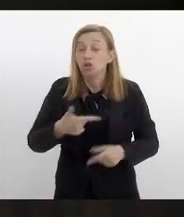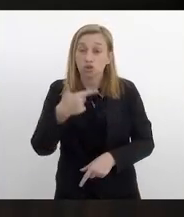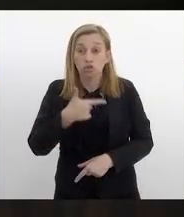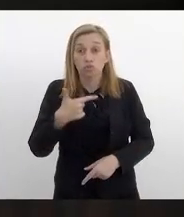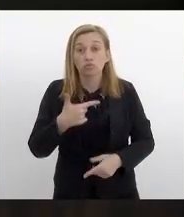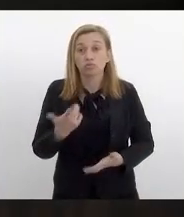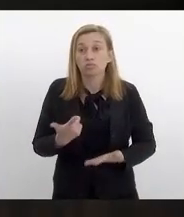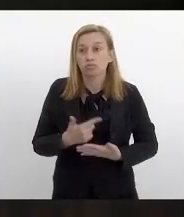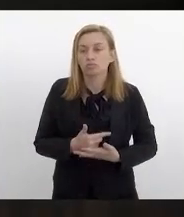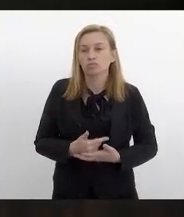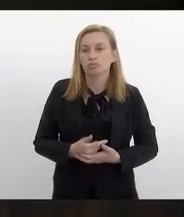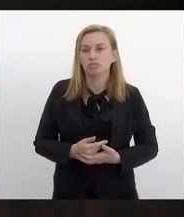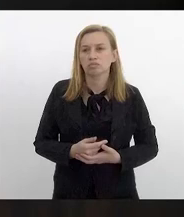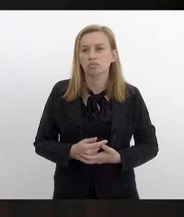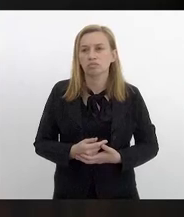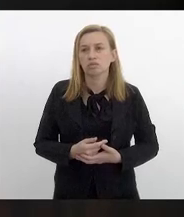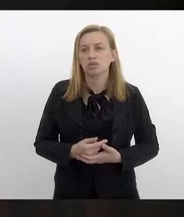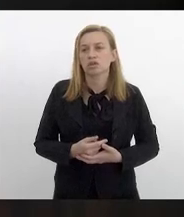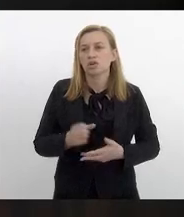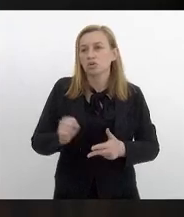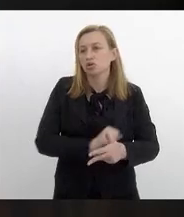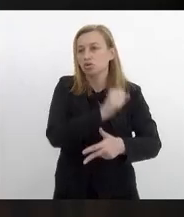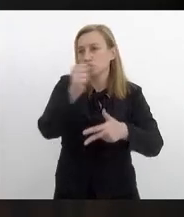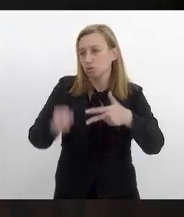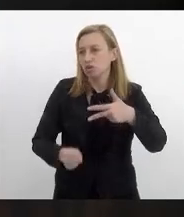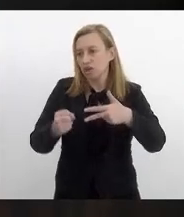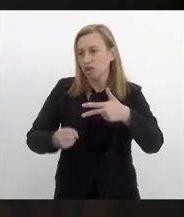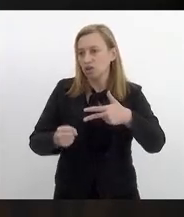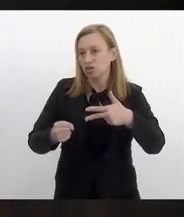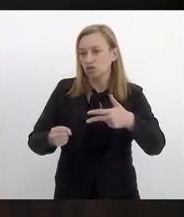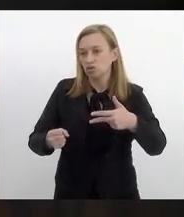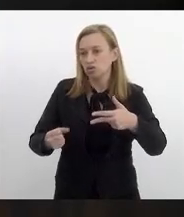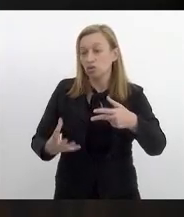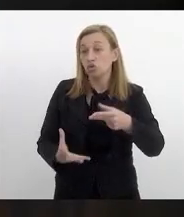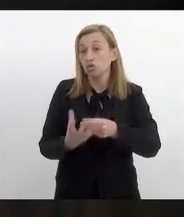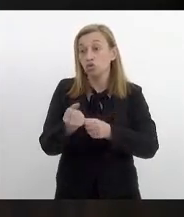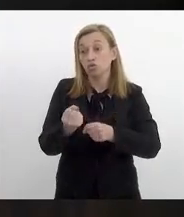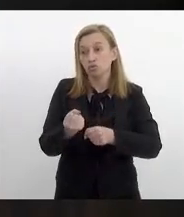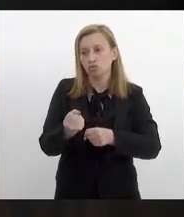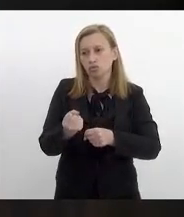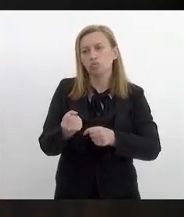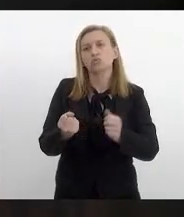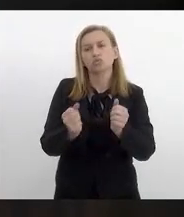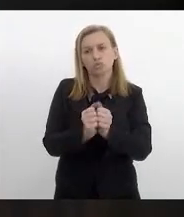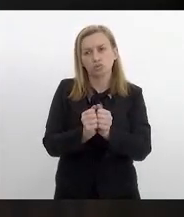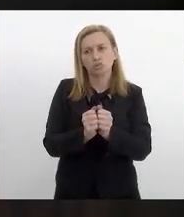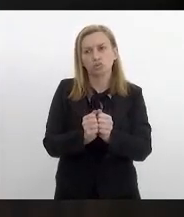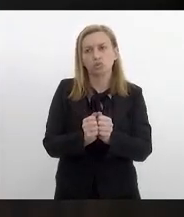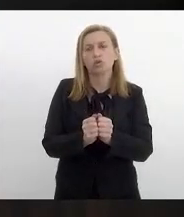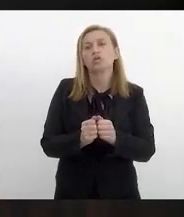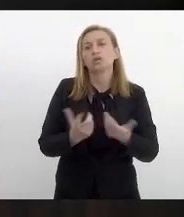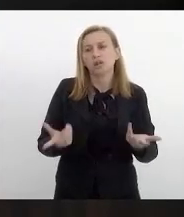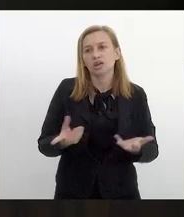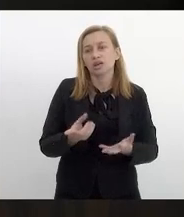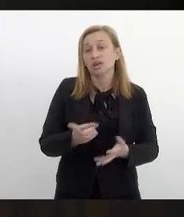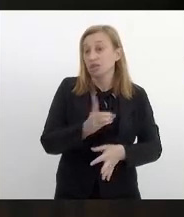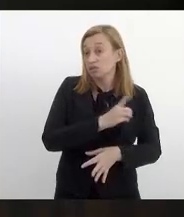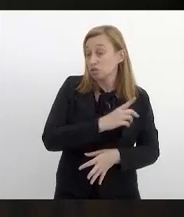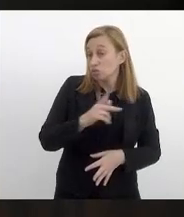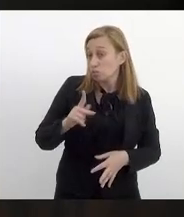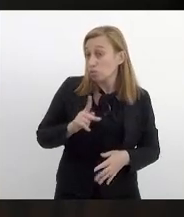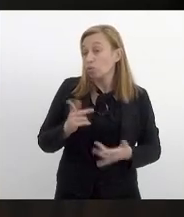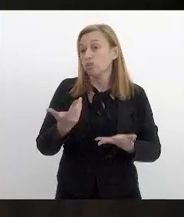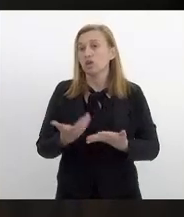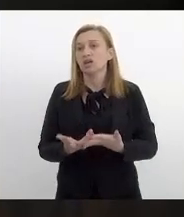Segundo, tem que ser aos poderes e os entes, está certo ou não? Sujeito lá que é o servidor da Defensoria, sujeito que é o